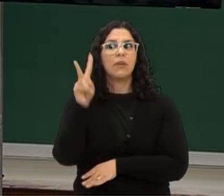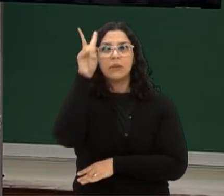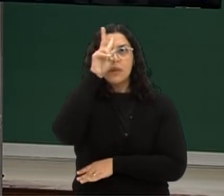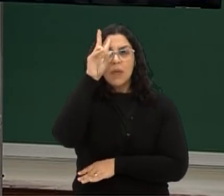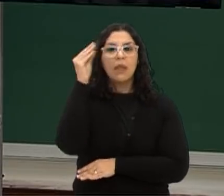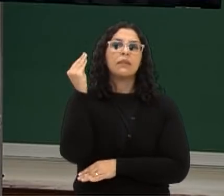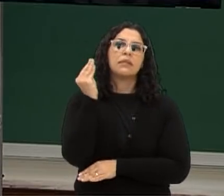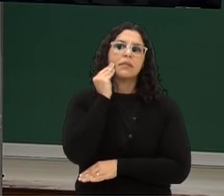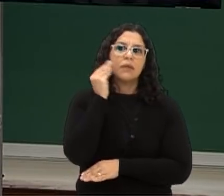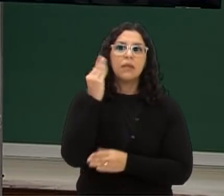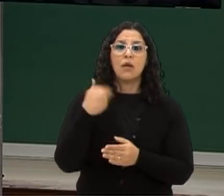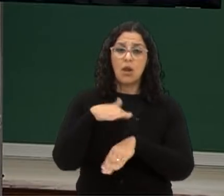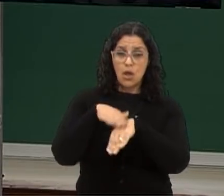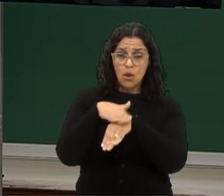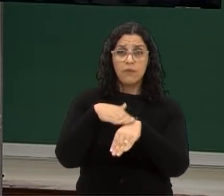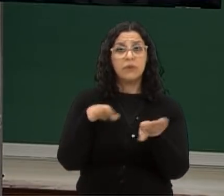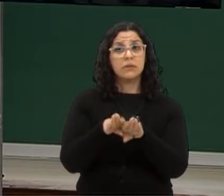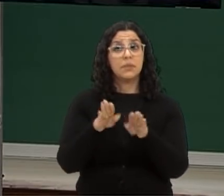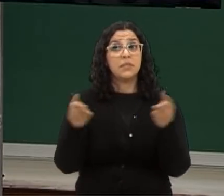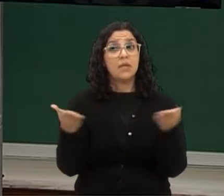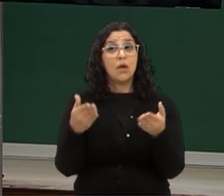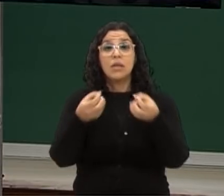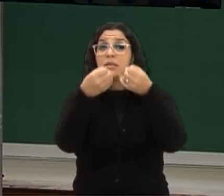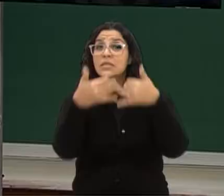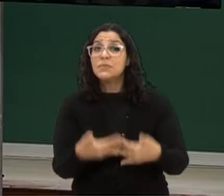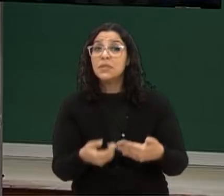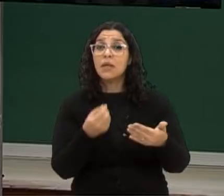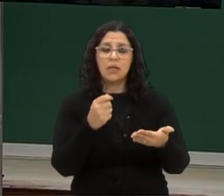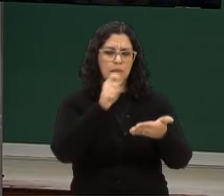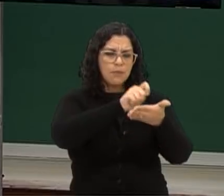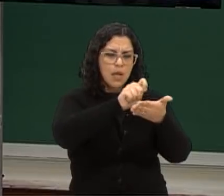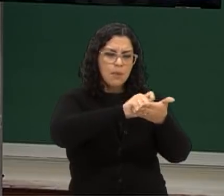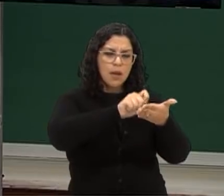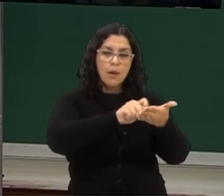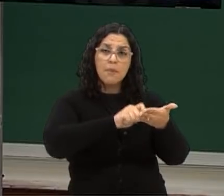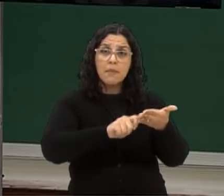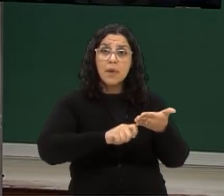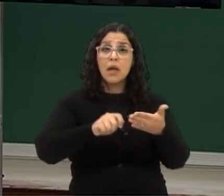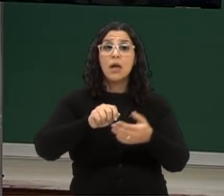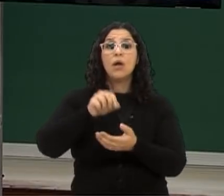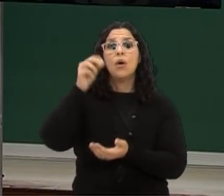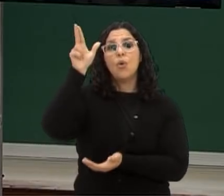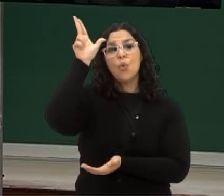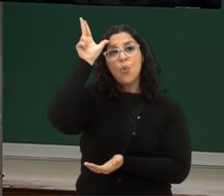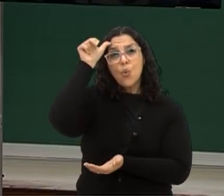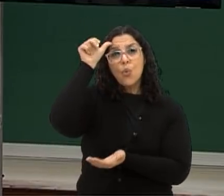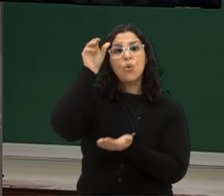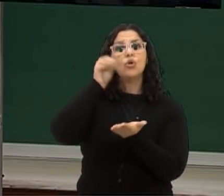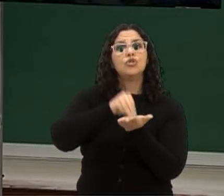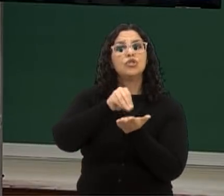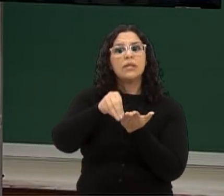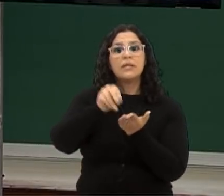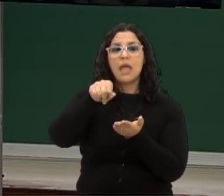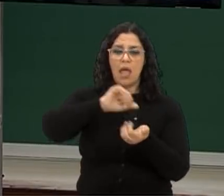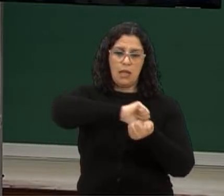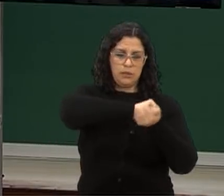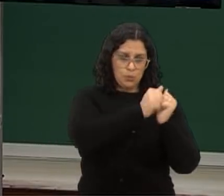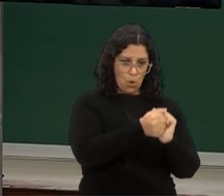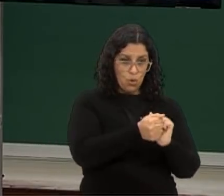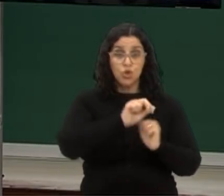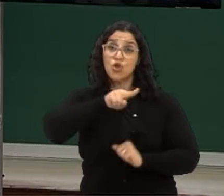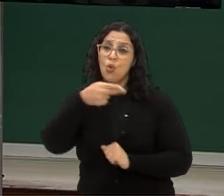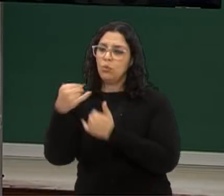relembrar sobre o que conversamos e agora relatem em seu caderno quando o xadrez é considerado um esporte e quando é considerado um